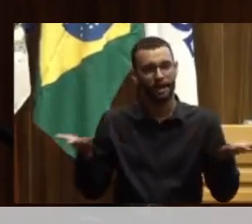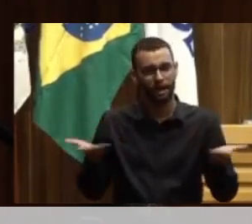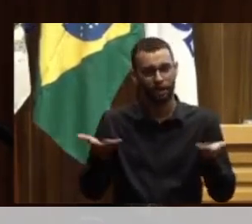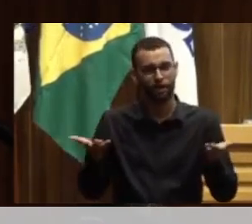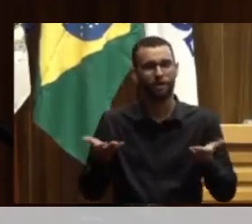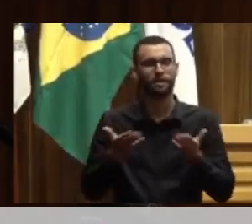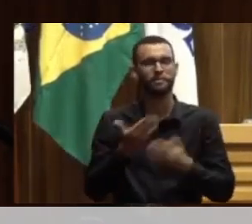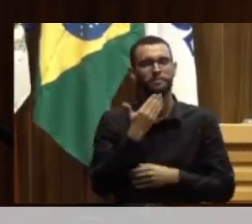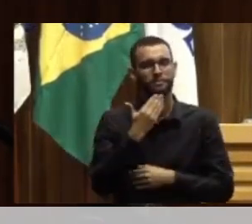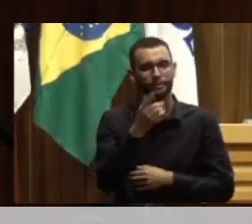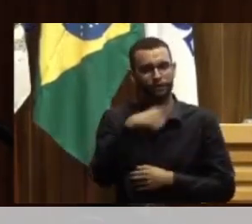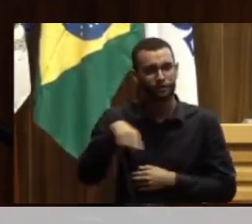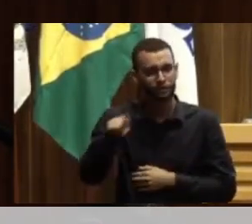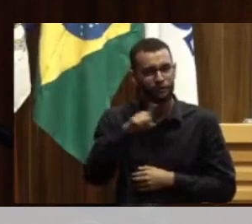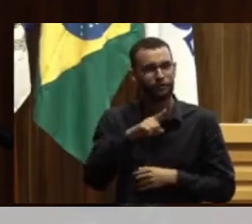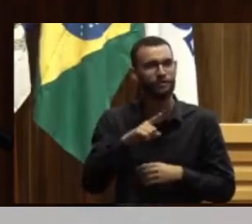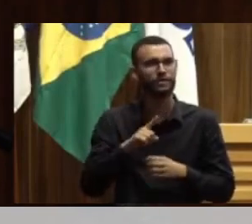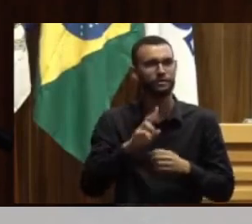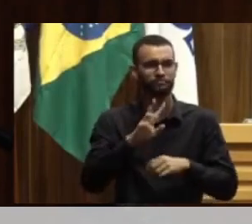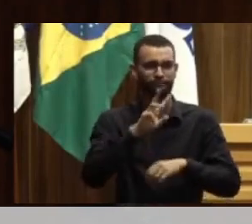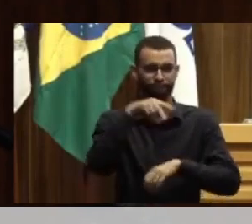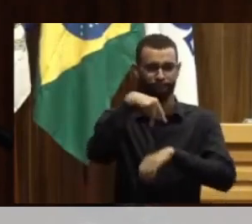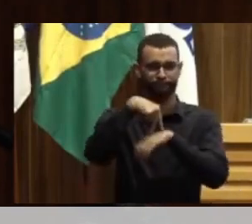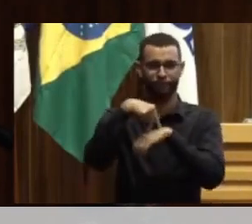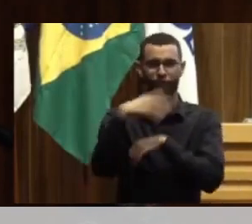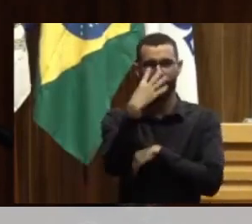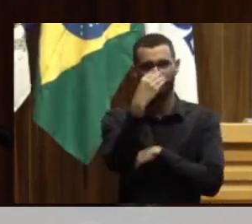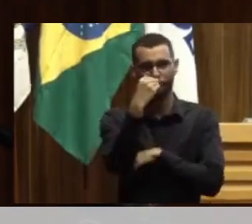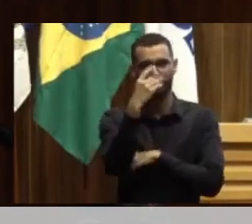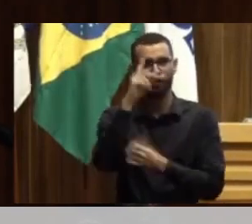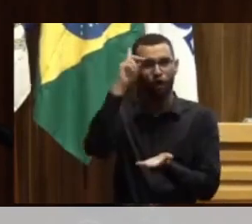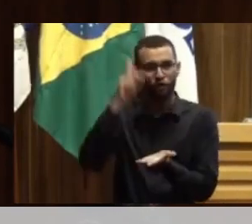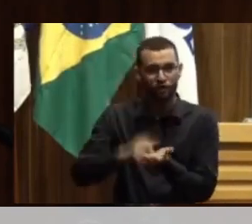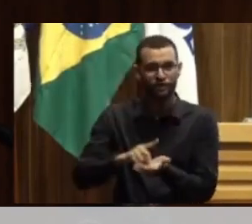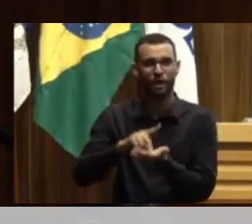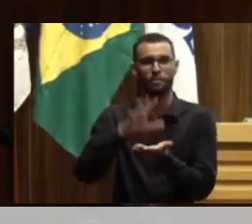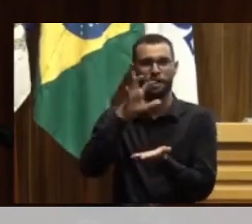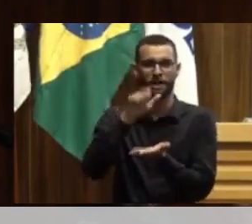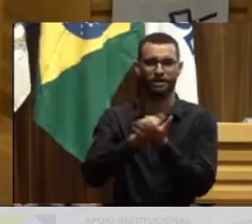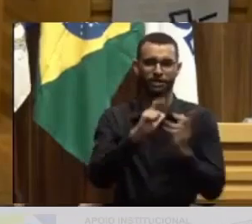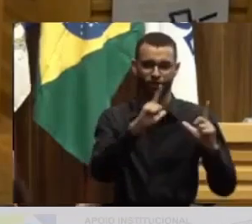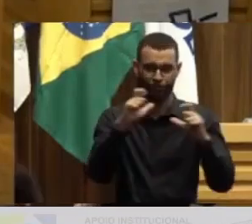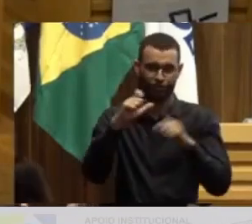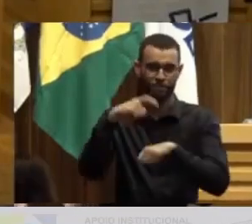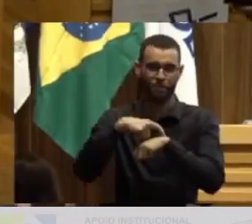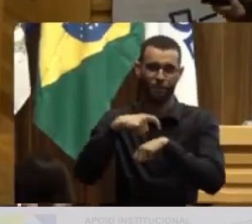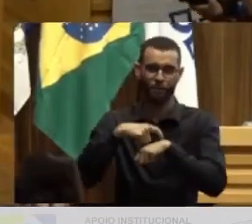se posicionassem para uma foto oficial para registrarmos esse momento, por gentileza.